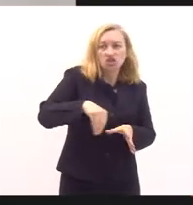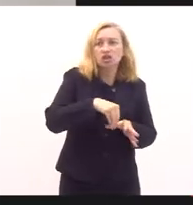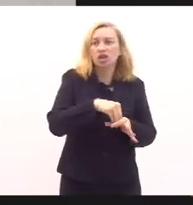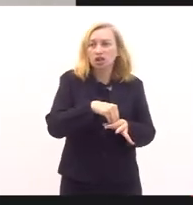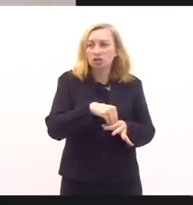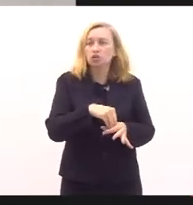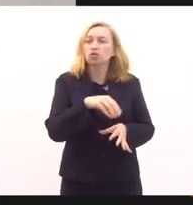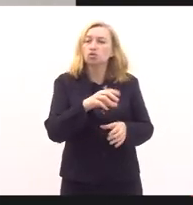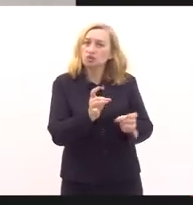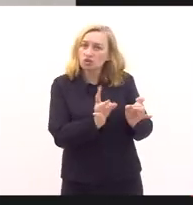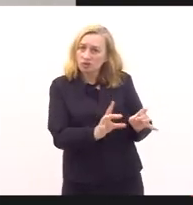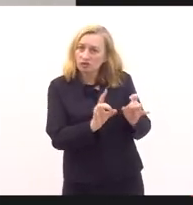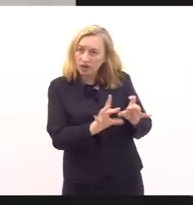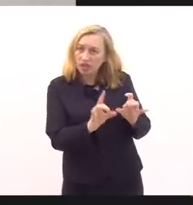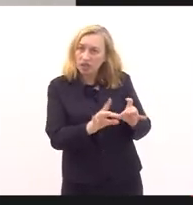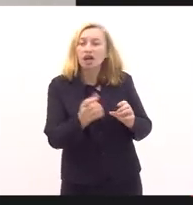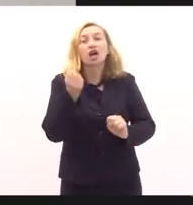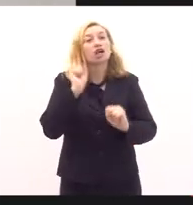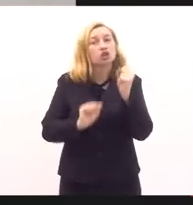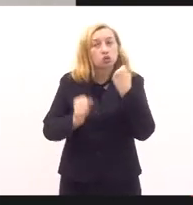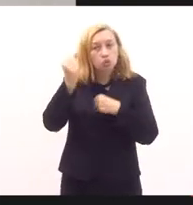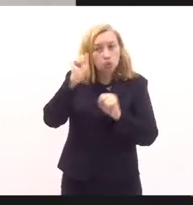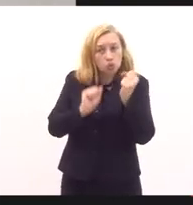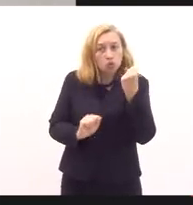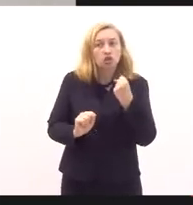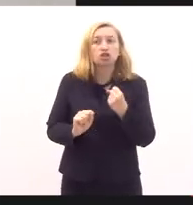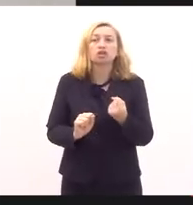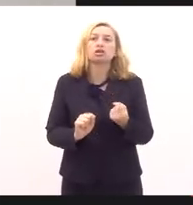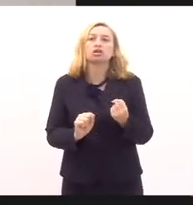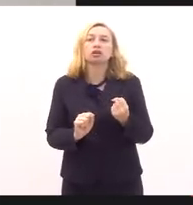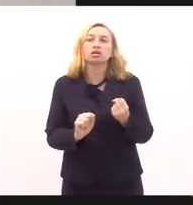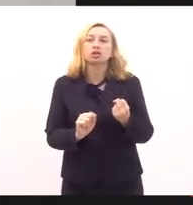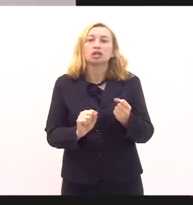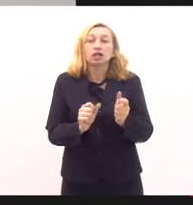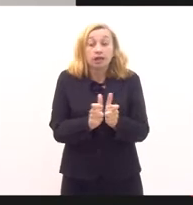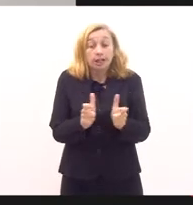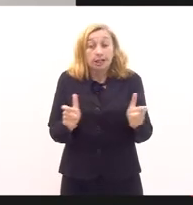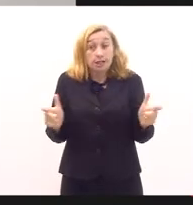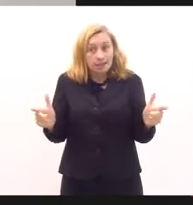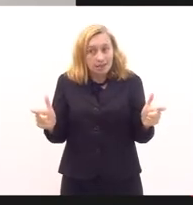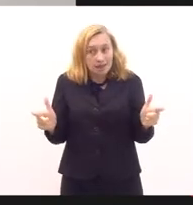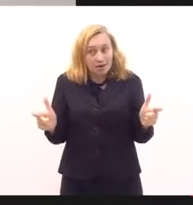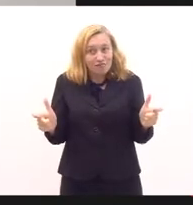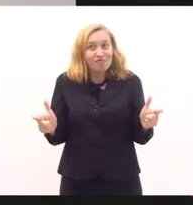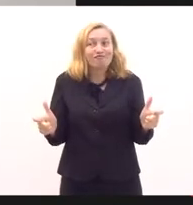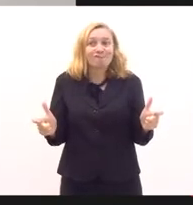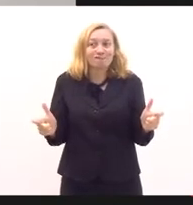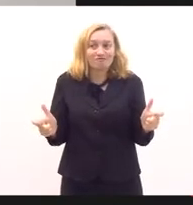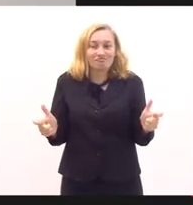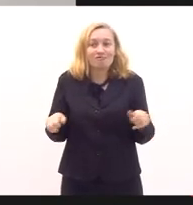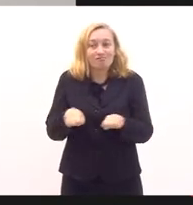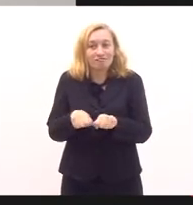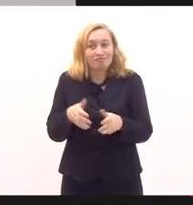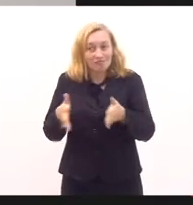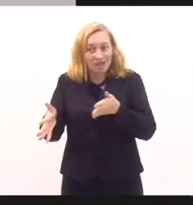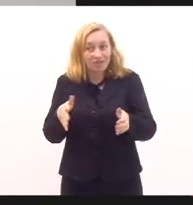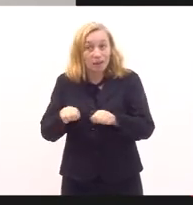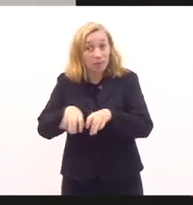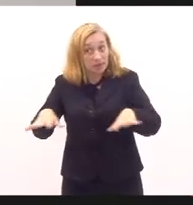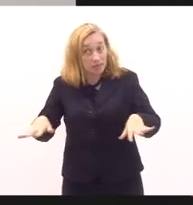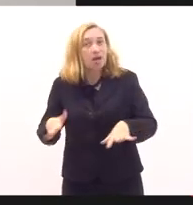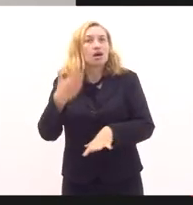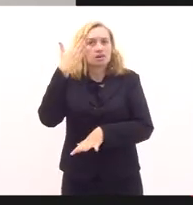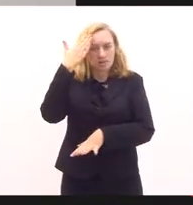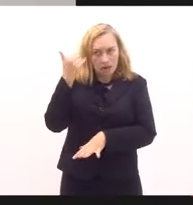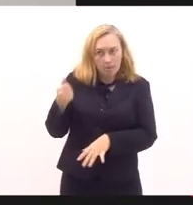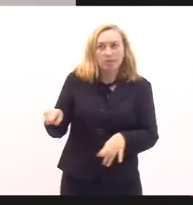do comércio, dentro da indústria, que cresceram e cresceram muito com a pandemia. Agora, a gente